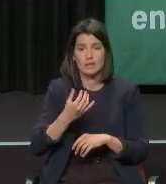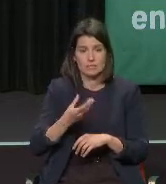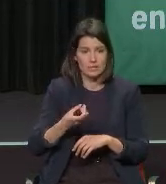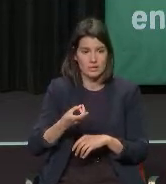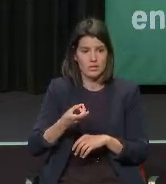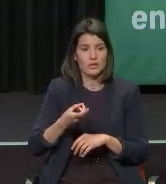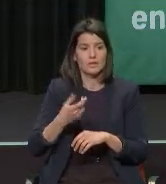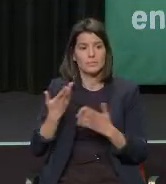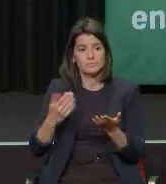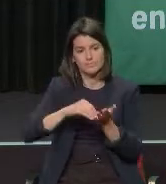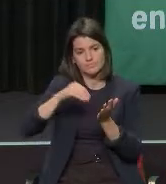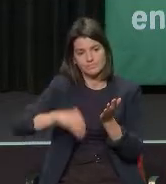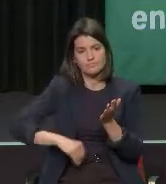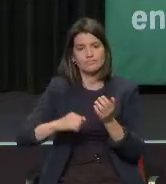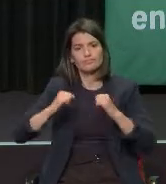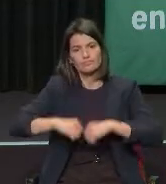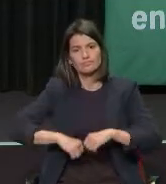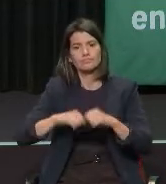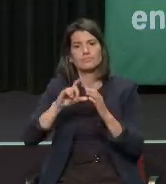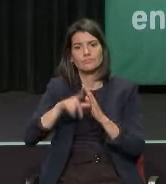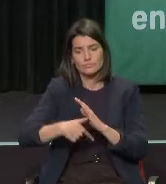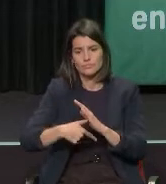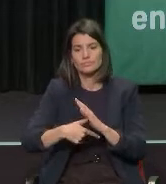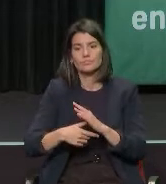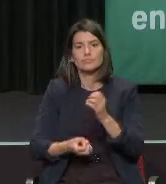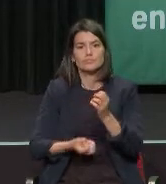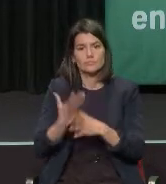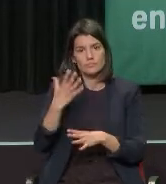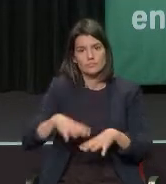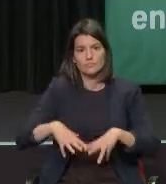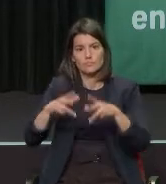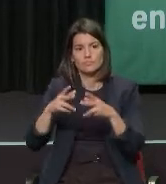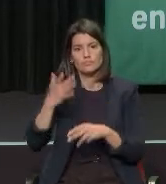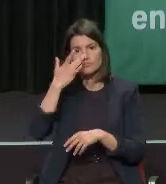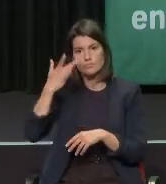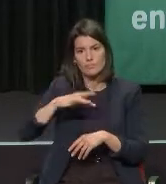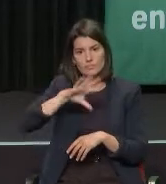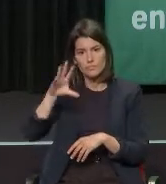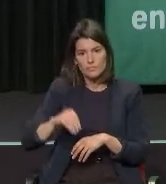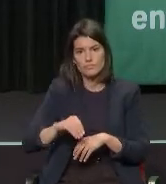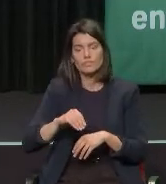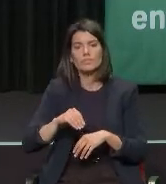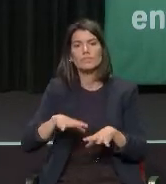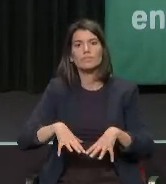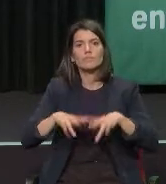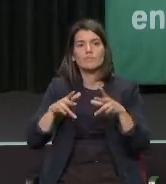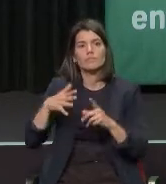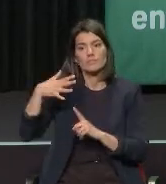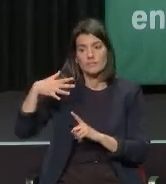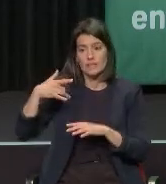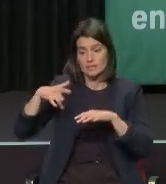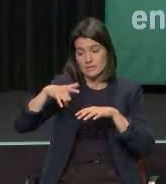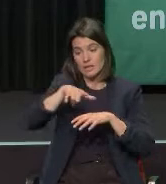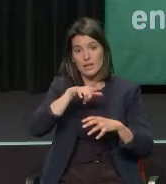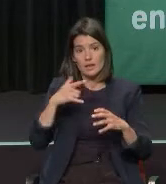e anunciamos e apresentamos a declaração do Cairo de que o projeto havia sido